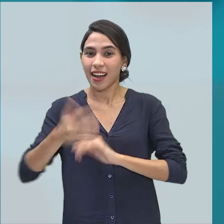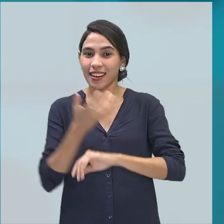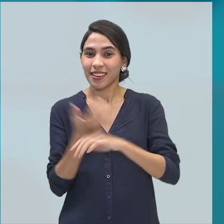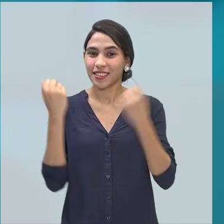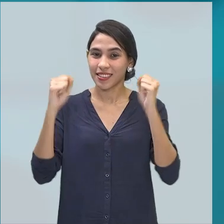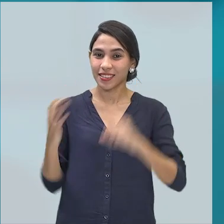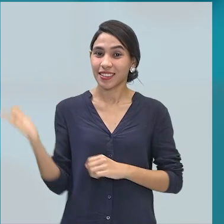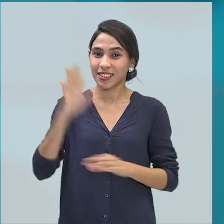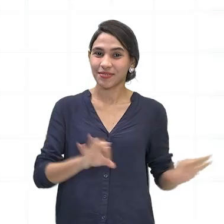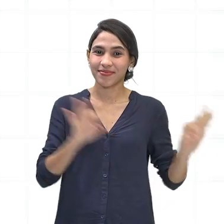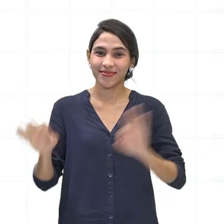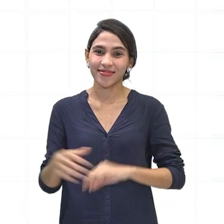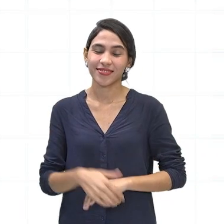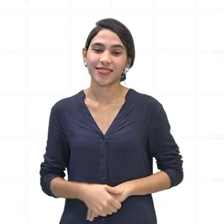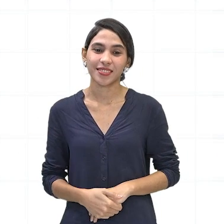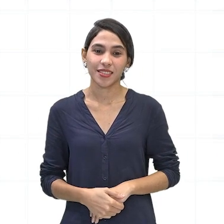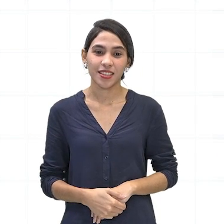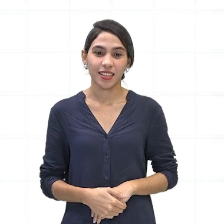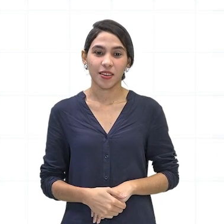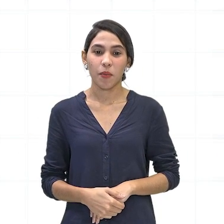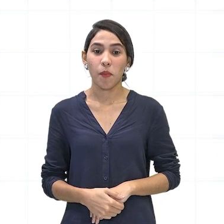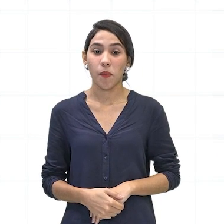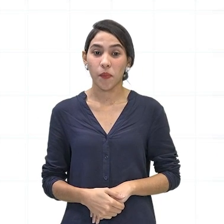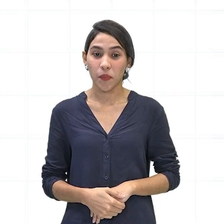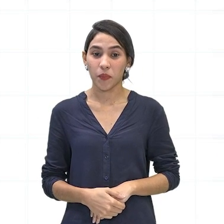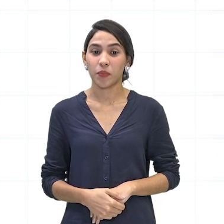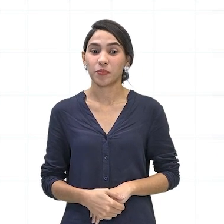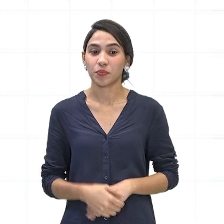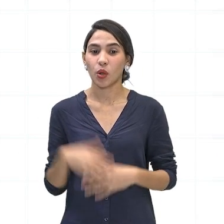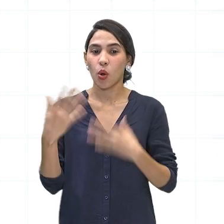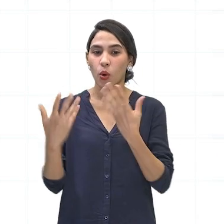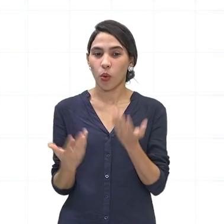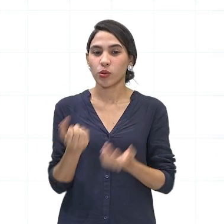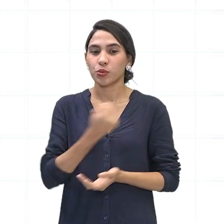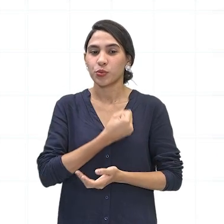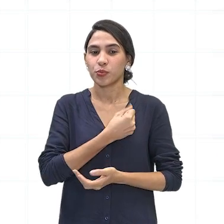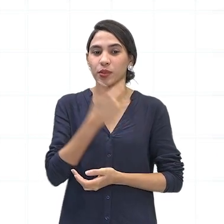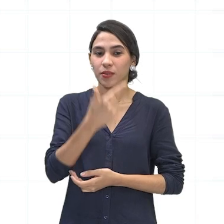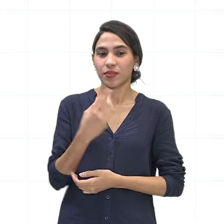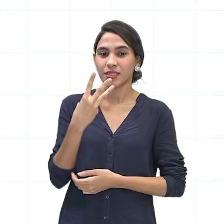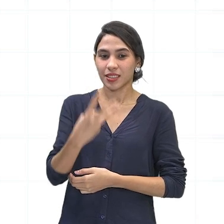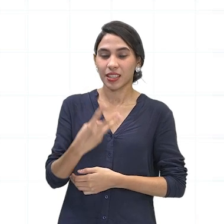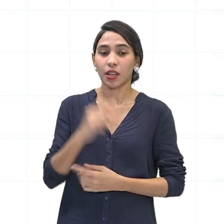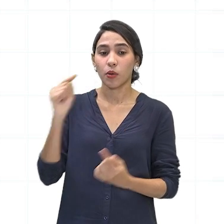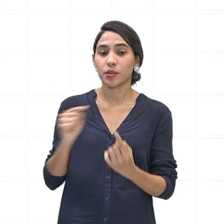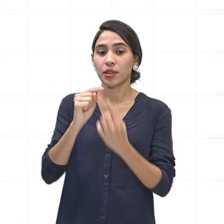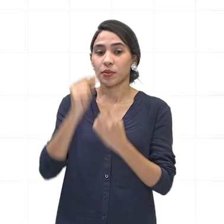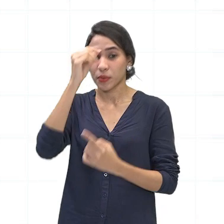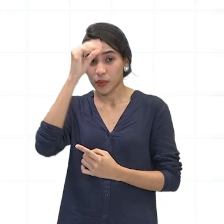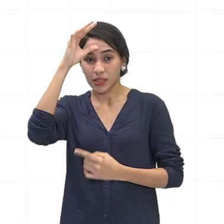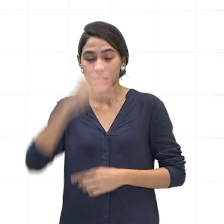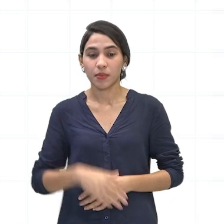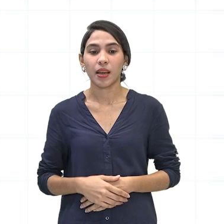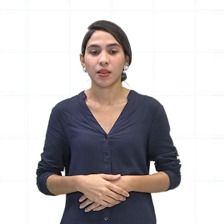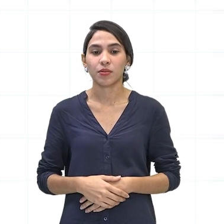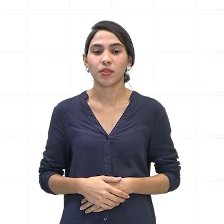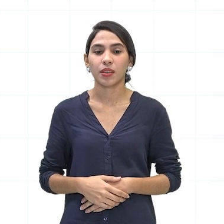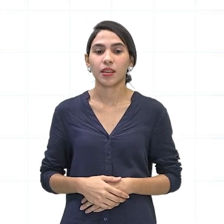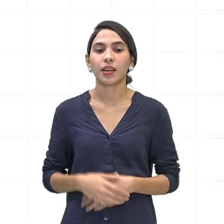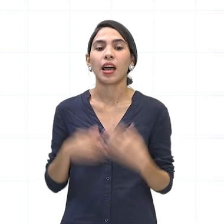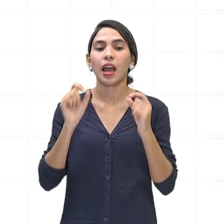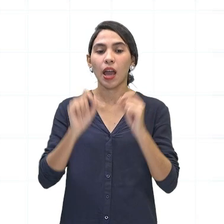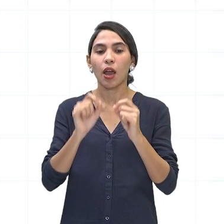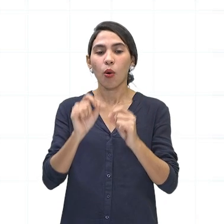Física. Vamos lá? Muito bem, hoje é a nossa aula 23, o nosso objeto de conhecimento